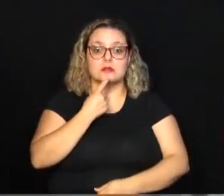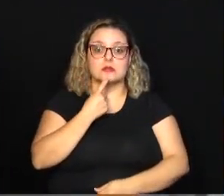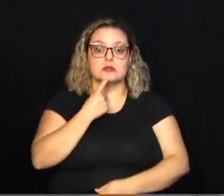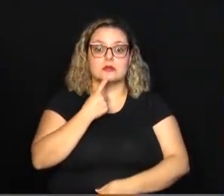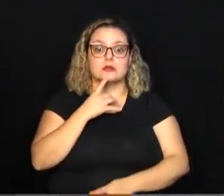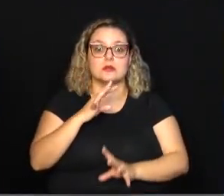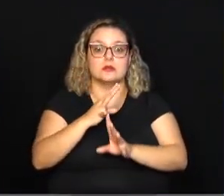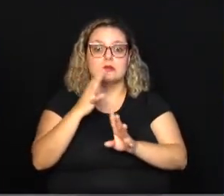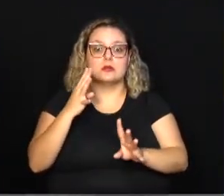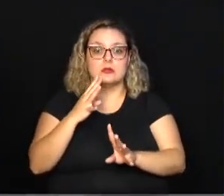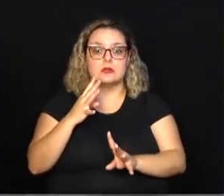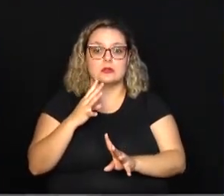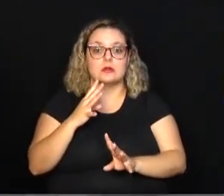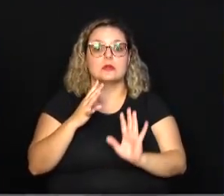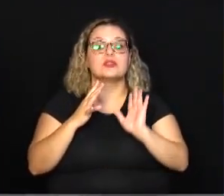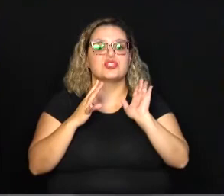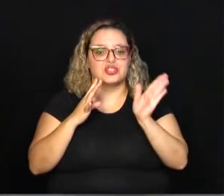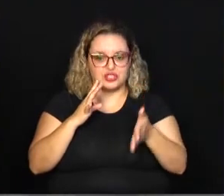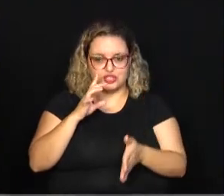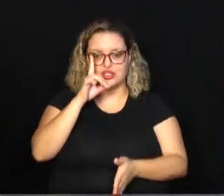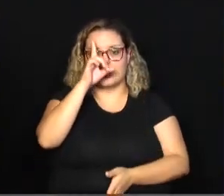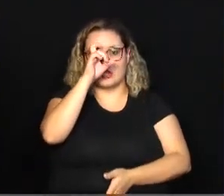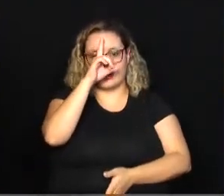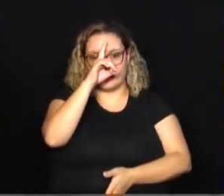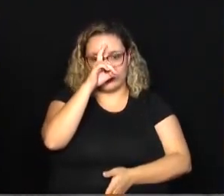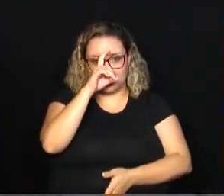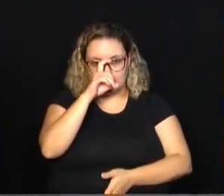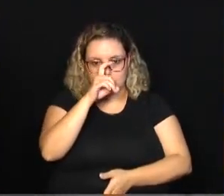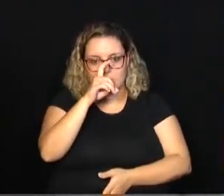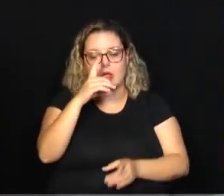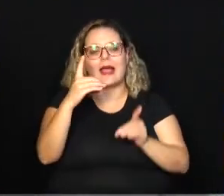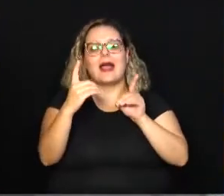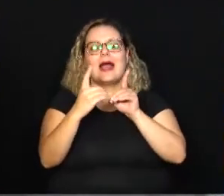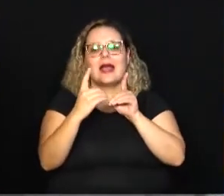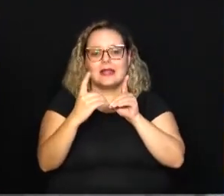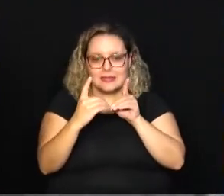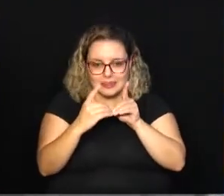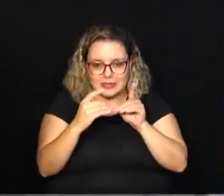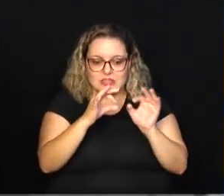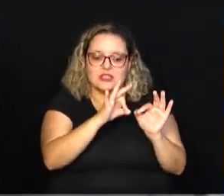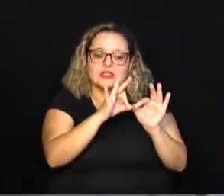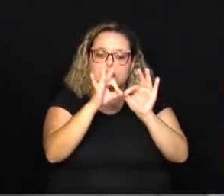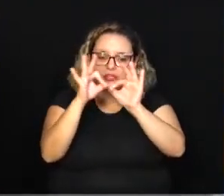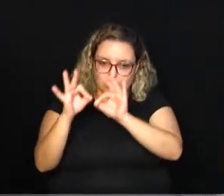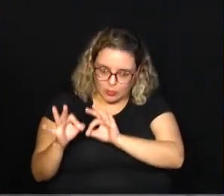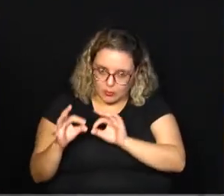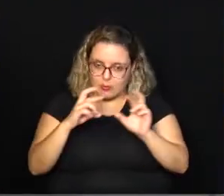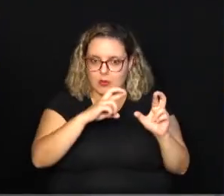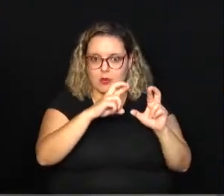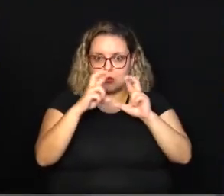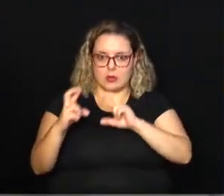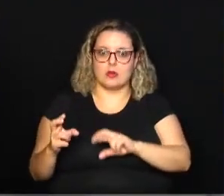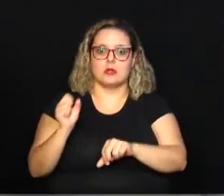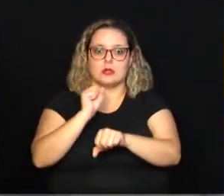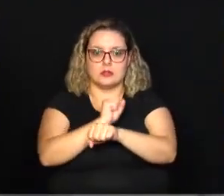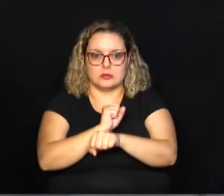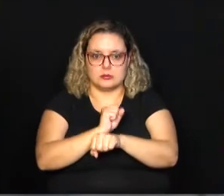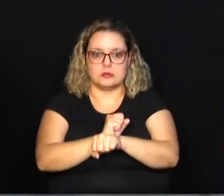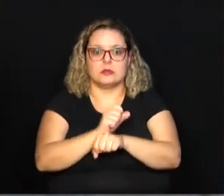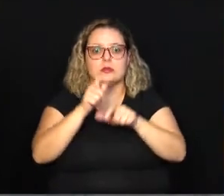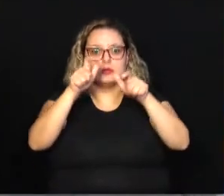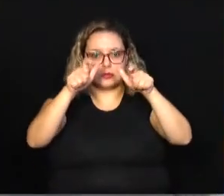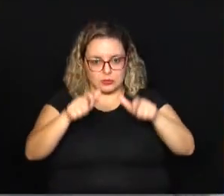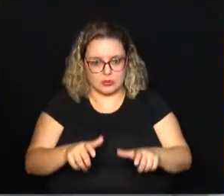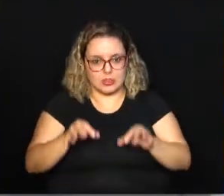doentes hospitalizados, atendidos, assistidos, que estão esperando ir para o lugar ideal. Ou